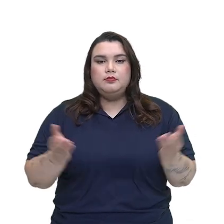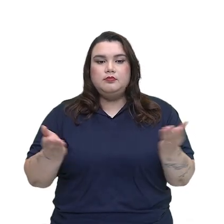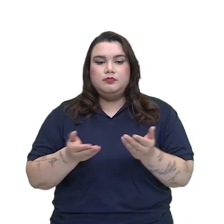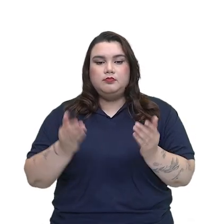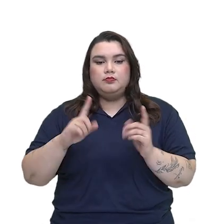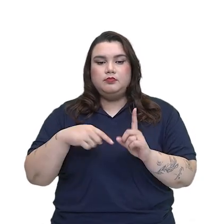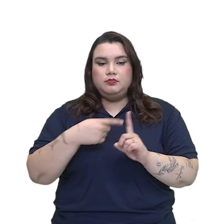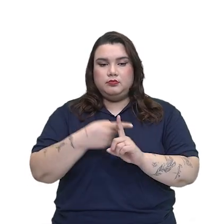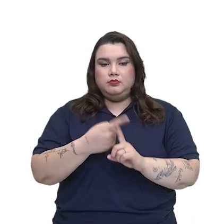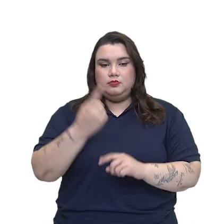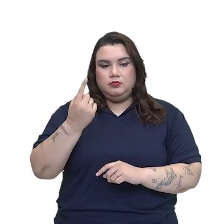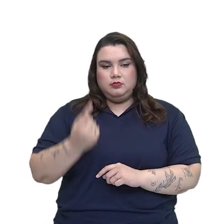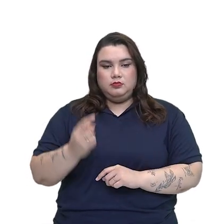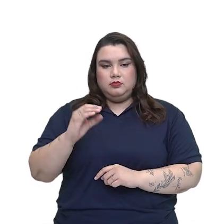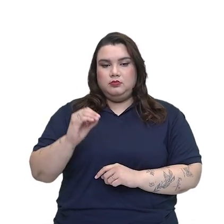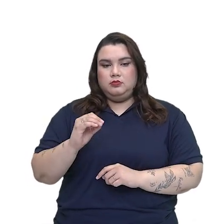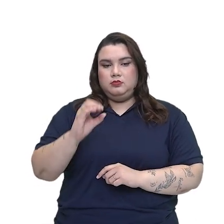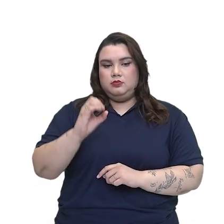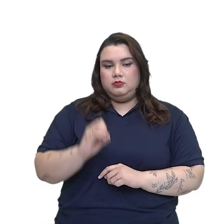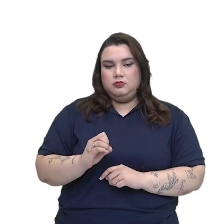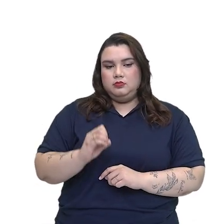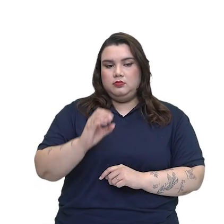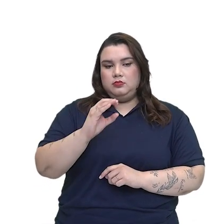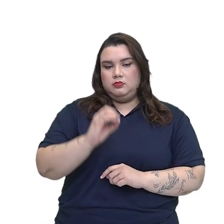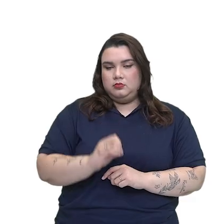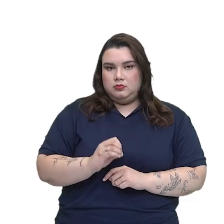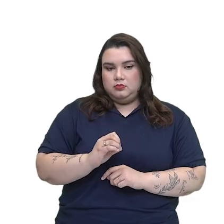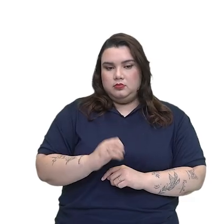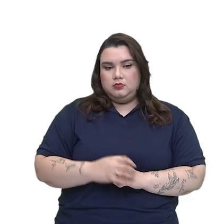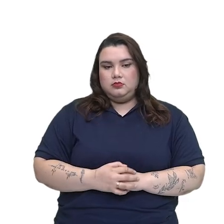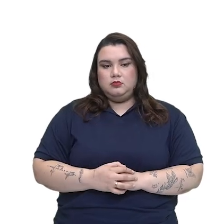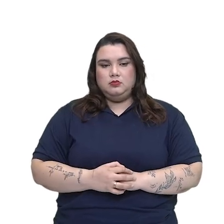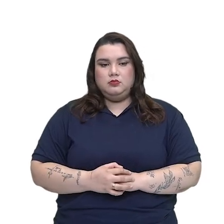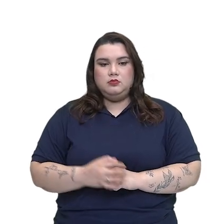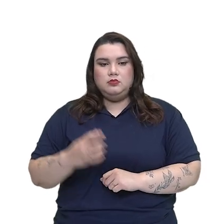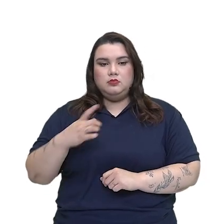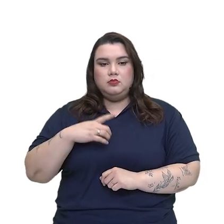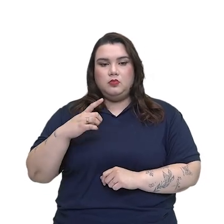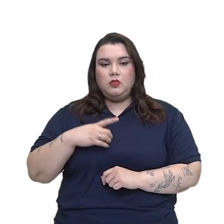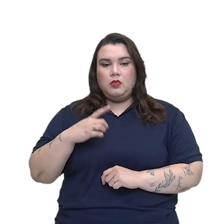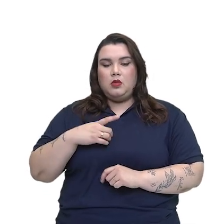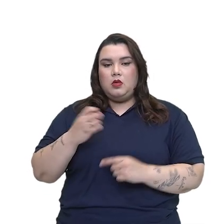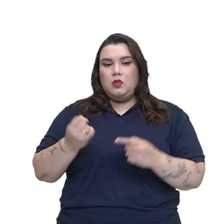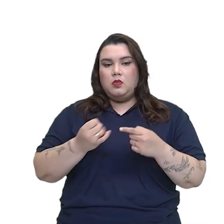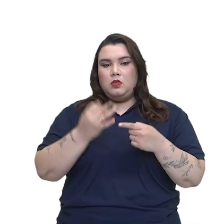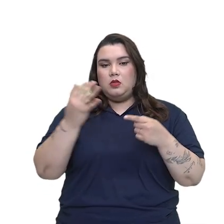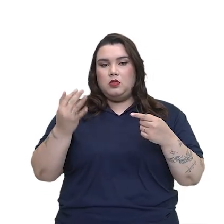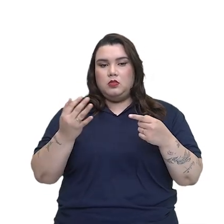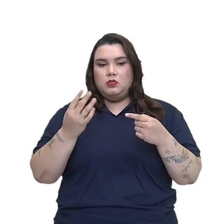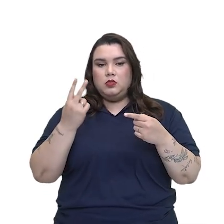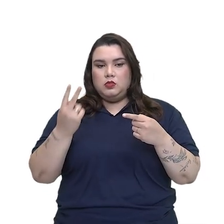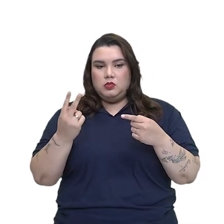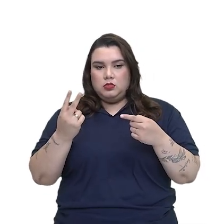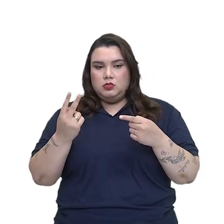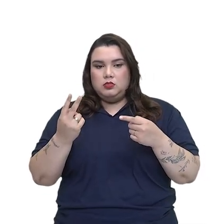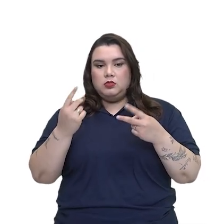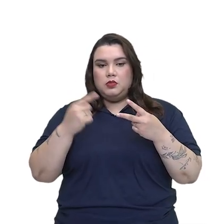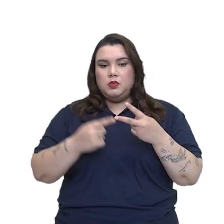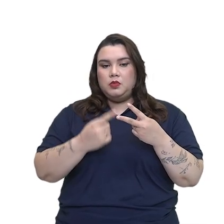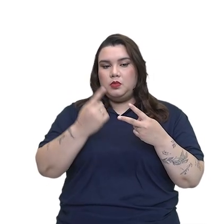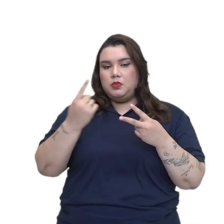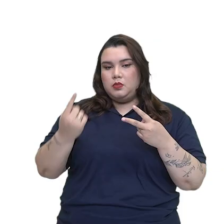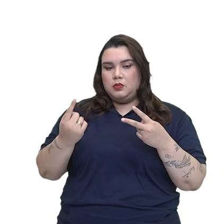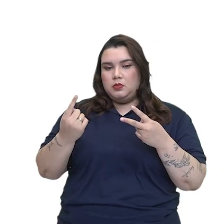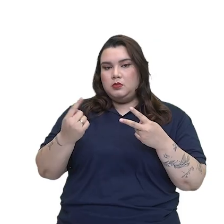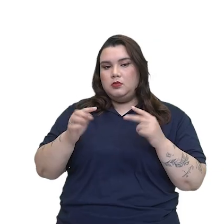agora soma, olha, dá 1, 0, 0 e 0. Aqui eu tenho quantas casas? 2. Aqui eu tenho